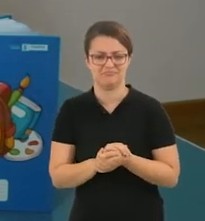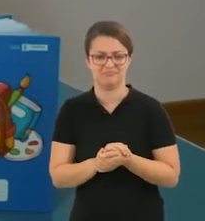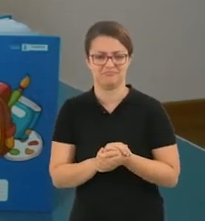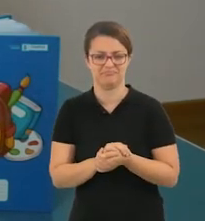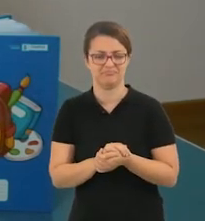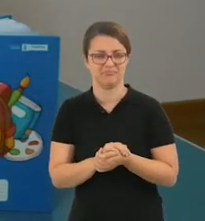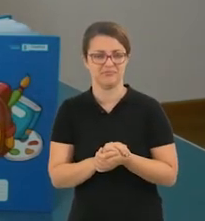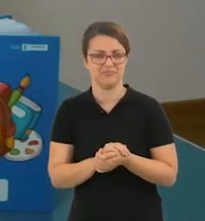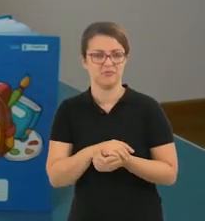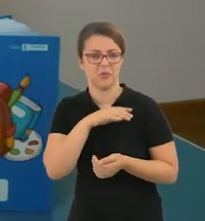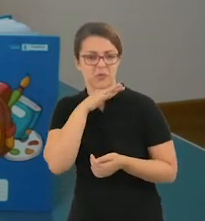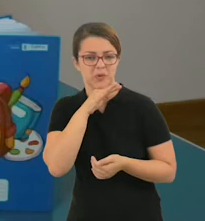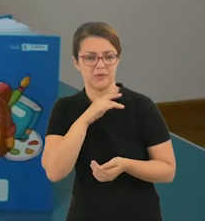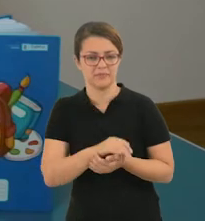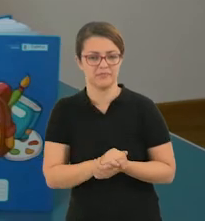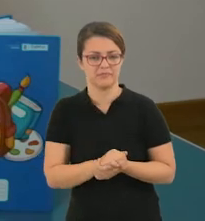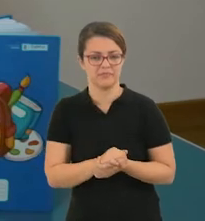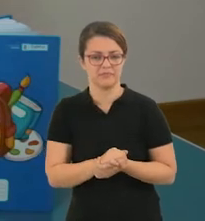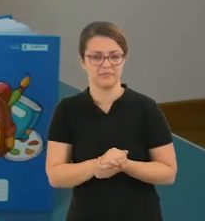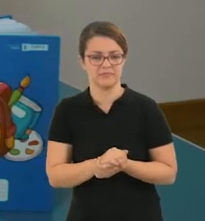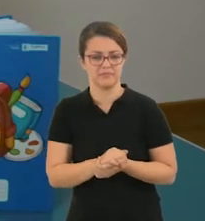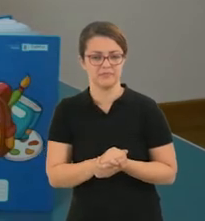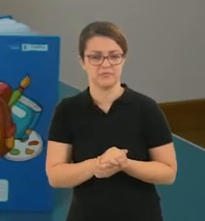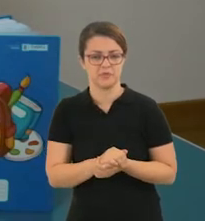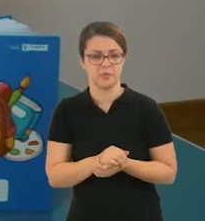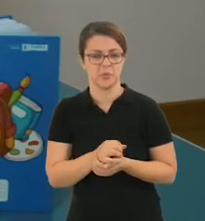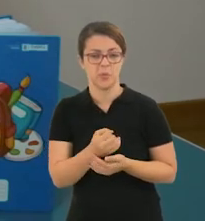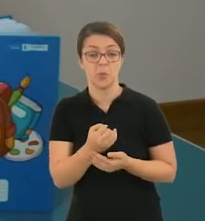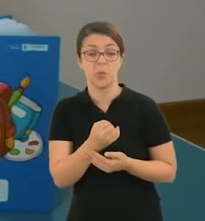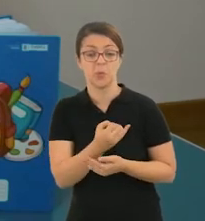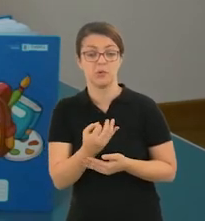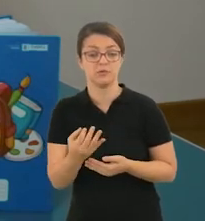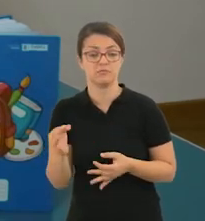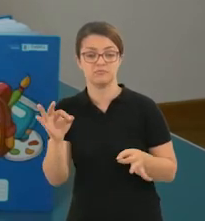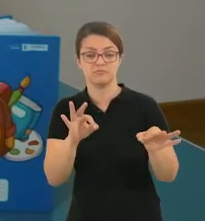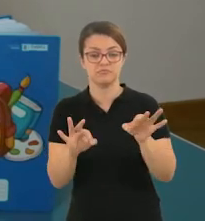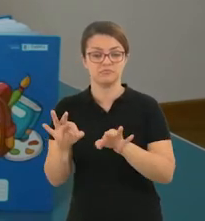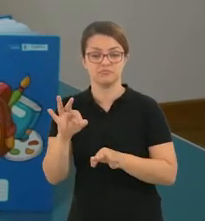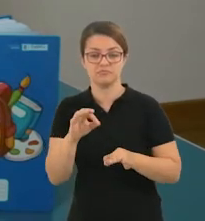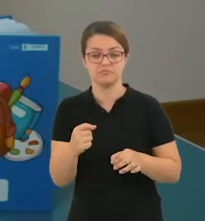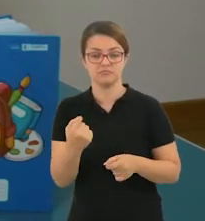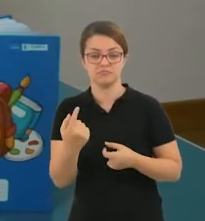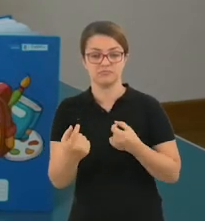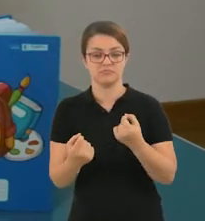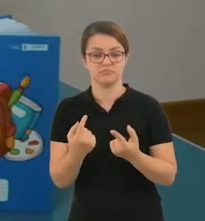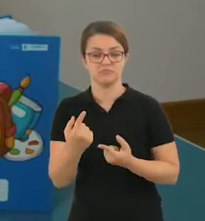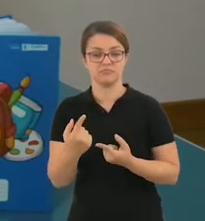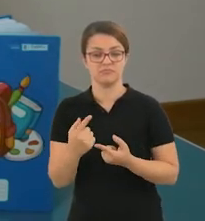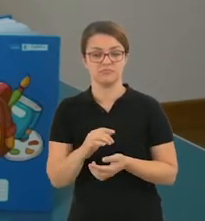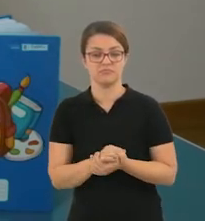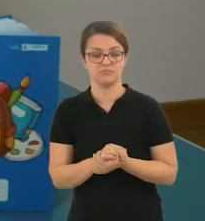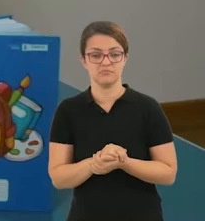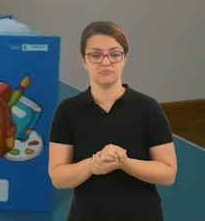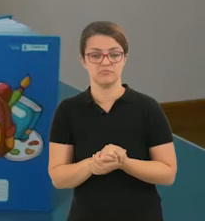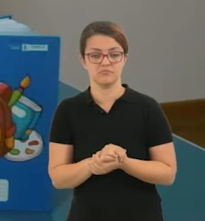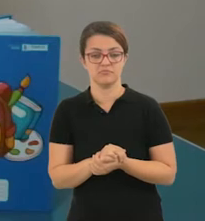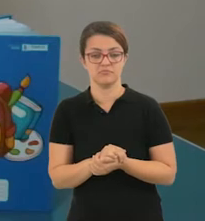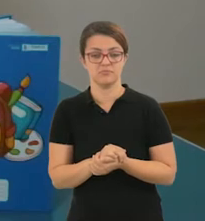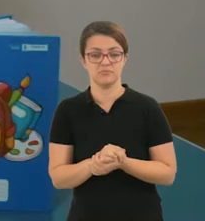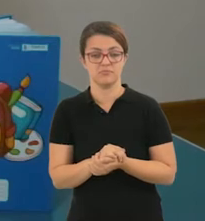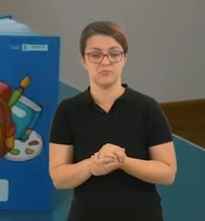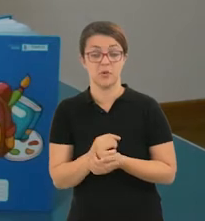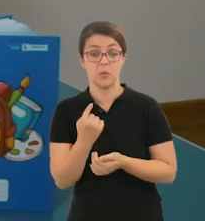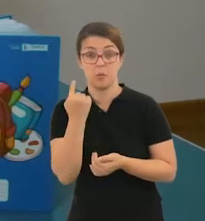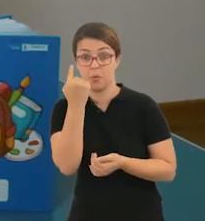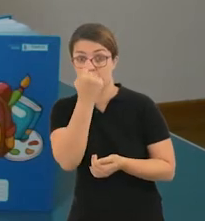morcegos podem ingerir em uma hora de voo? Vocês vão copiar as perguntas no caderno e responder de língua portuguesa, não